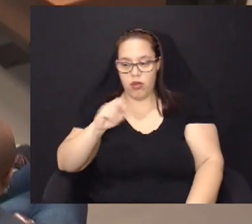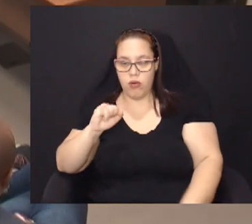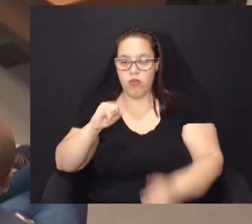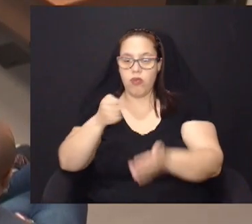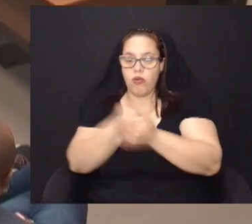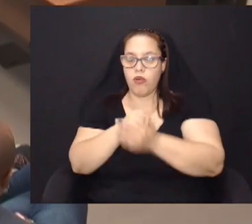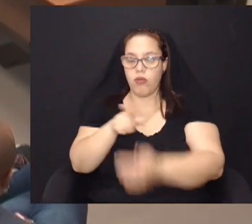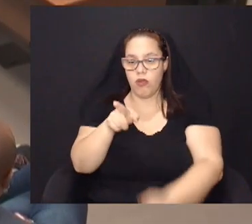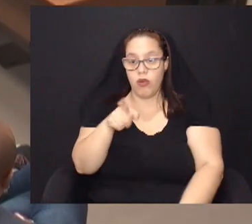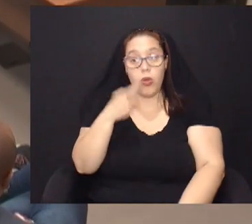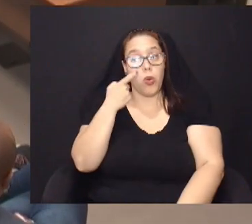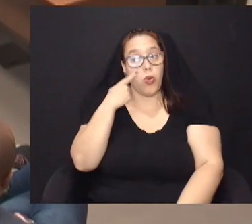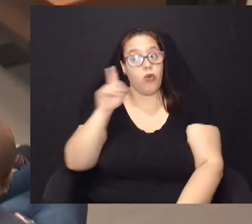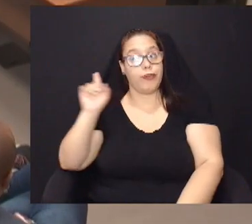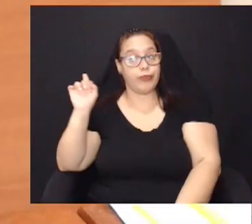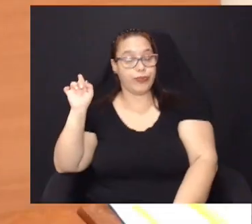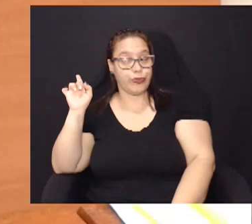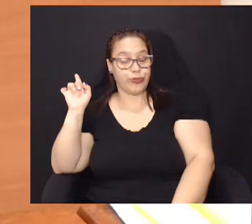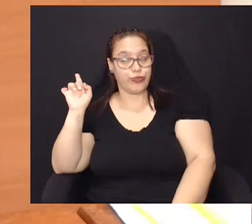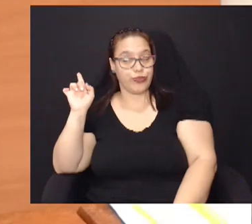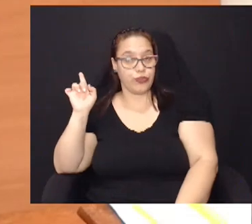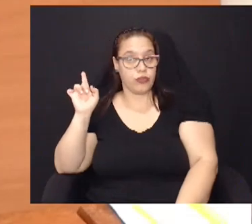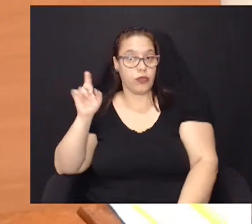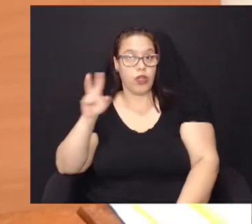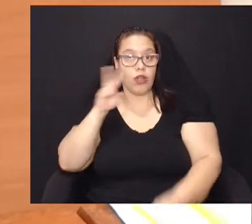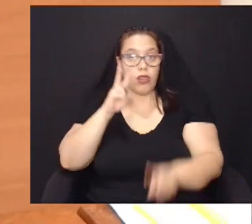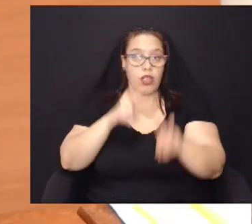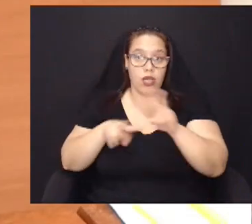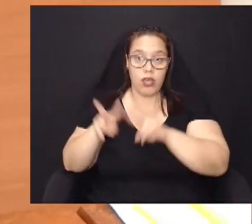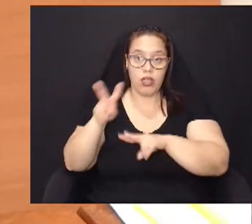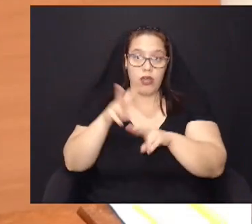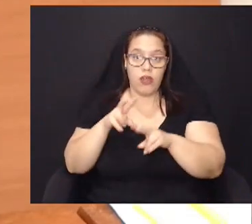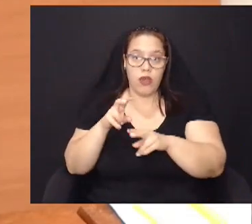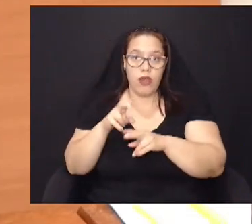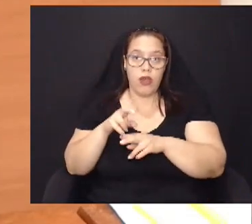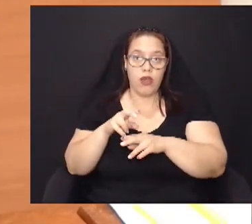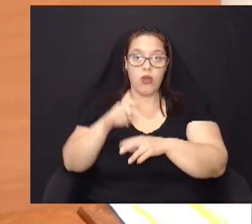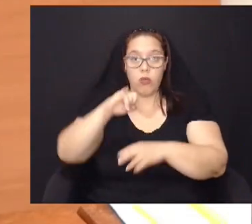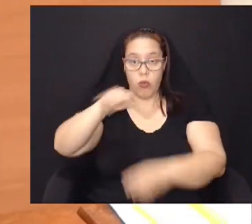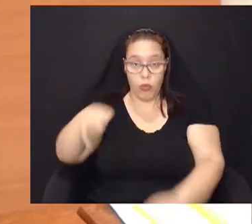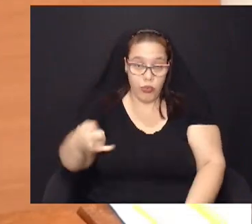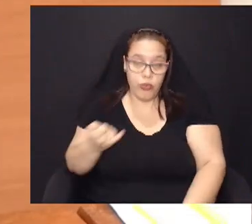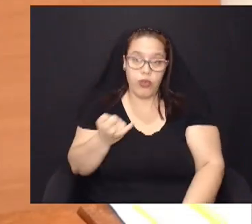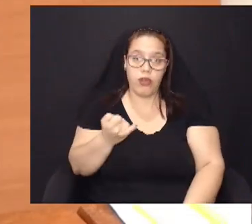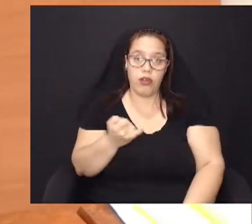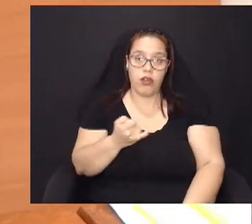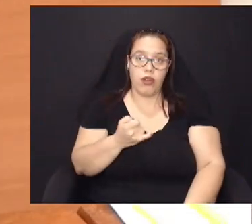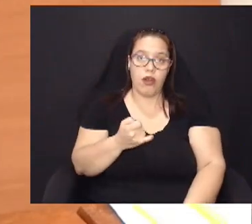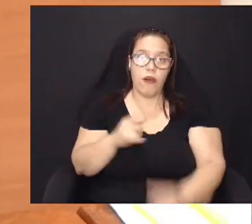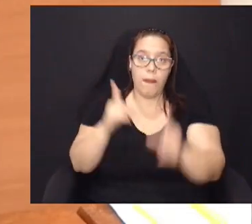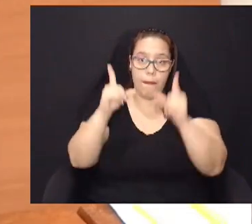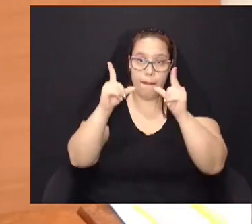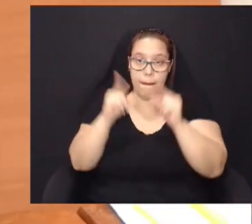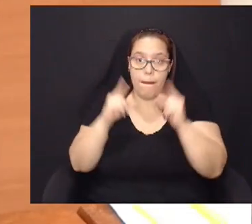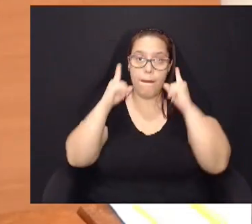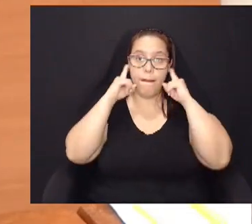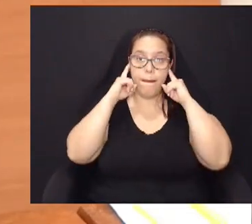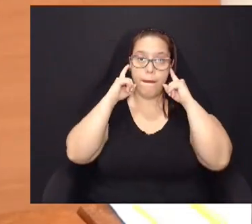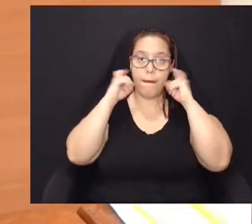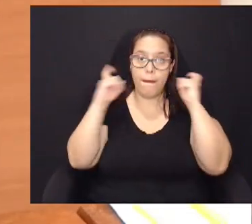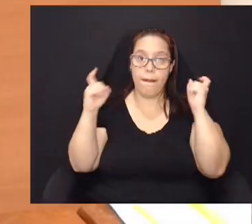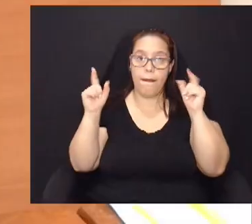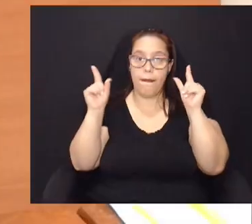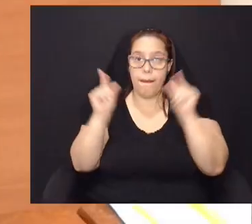você... Olha, a Guarda está aqui de olho. Eu estou te dando uma chance para você diminuir o seu barulho ou